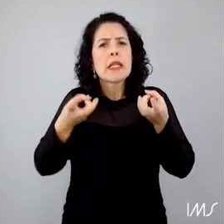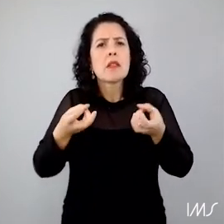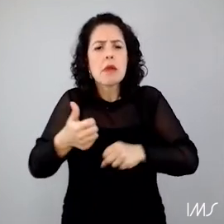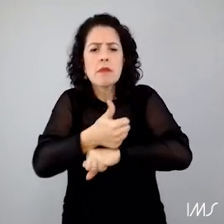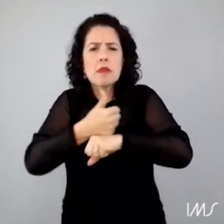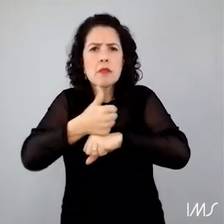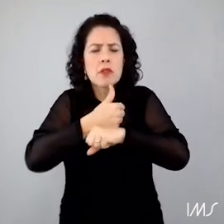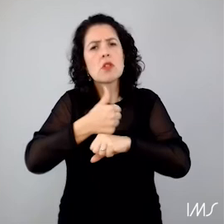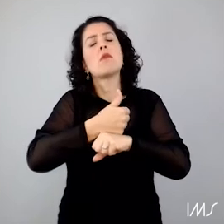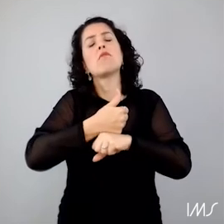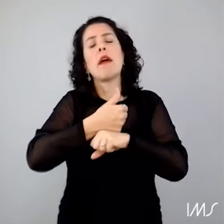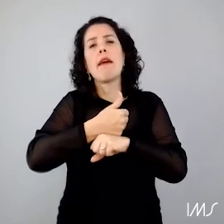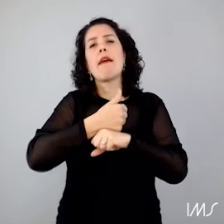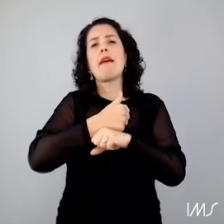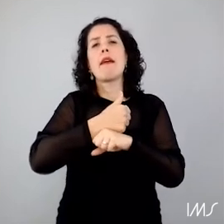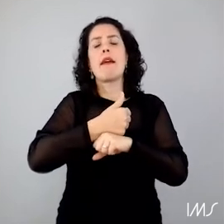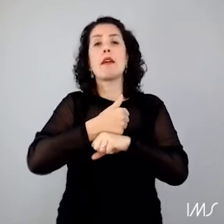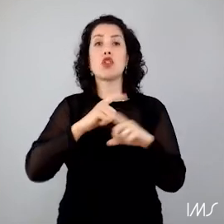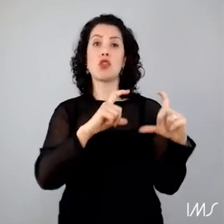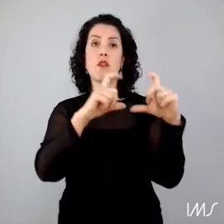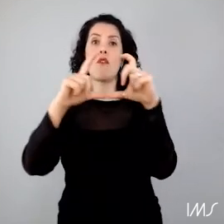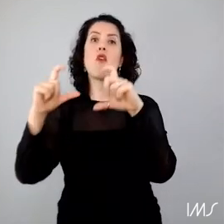profissão de fotógrafo.